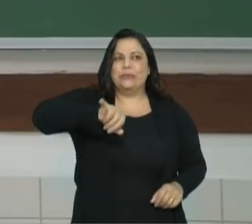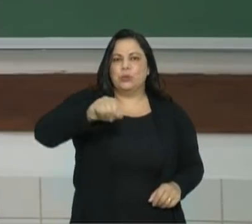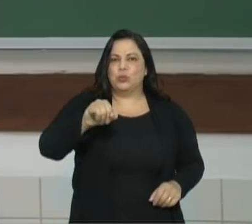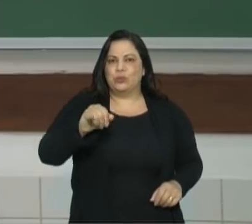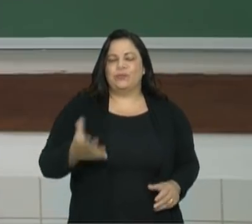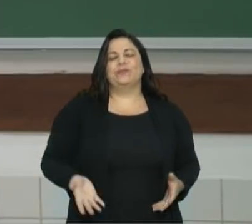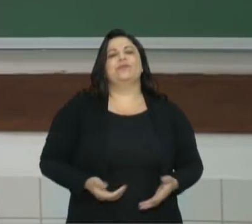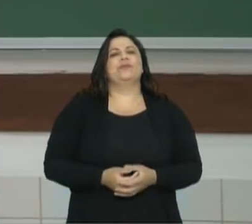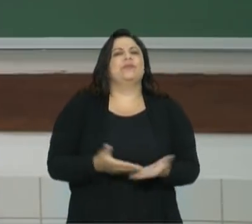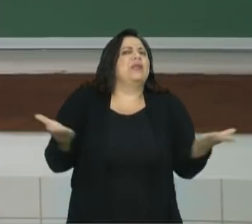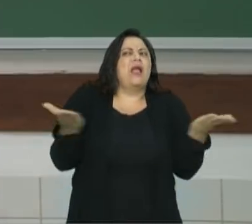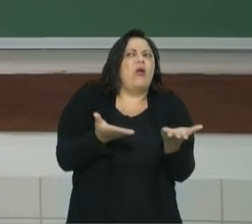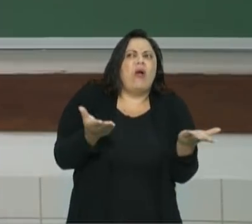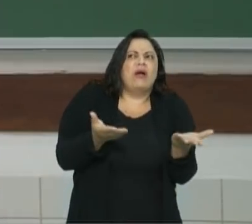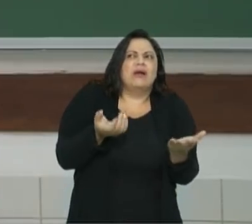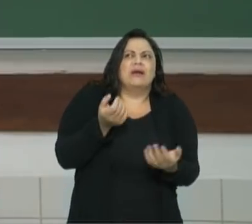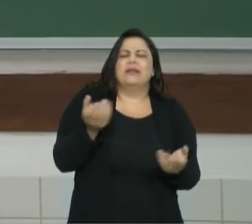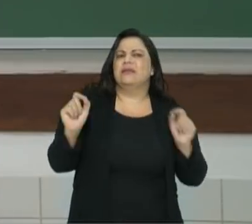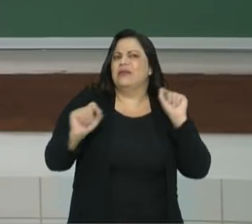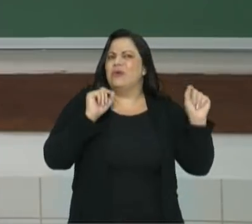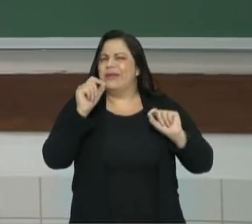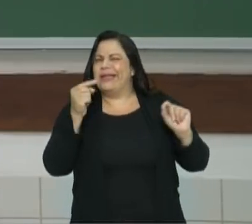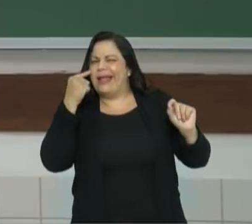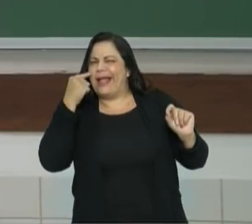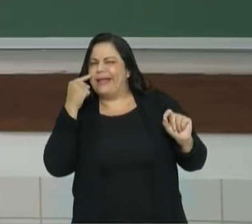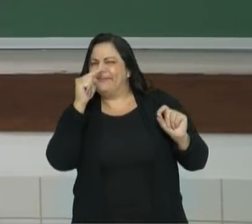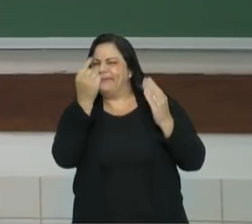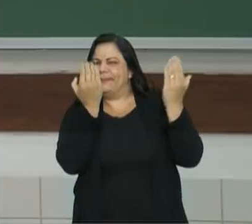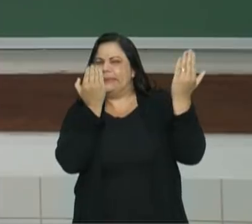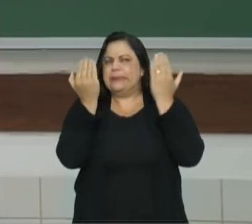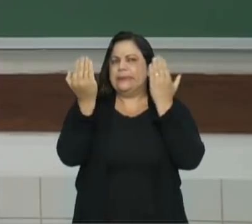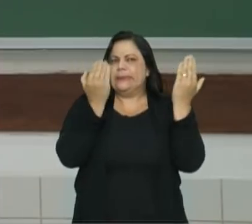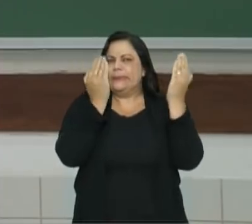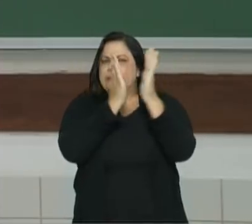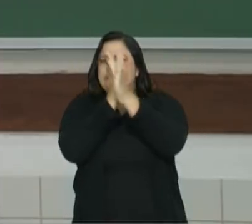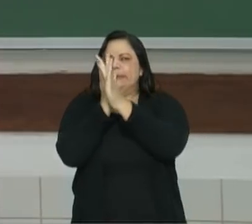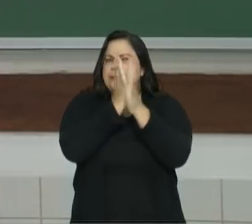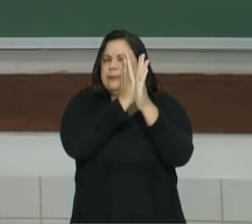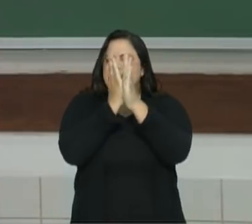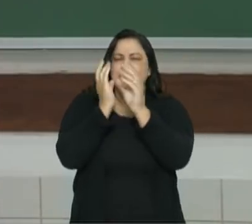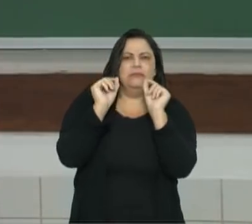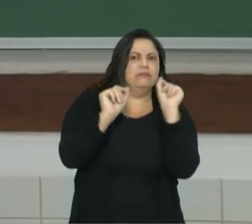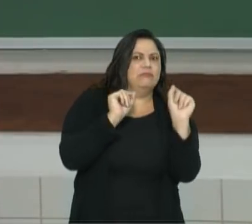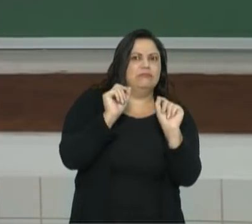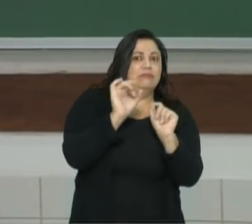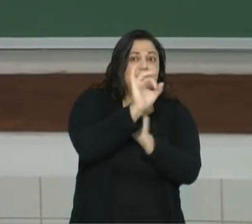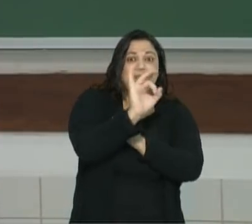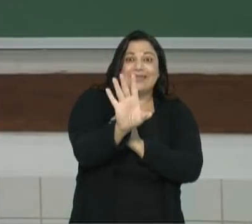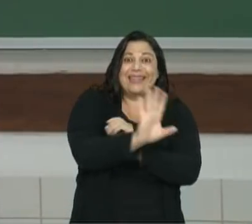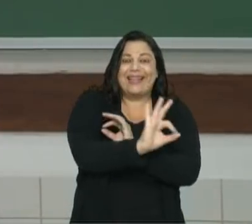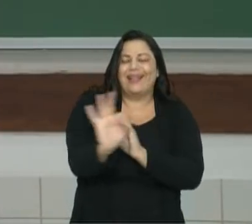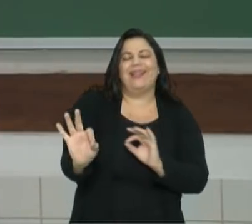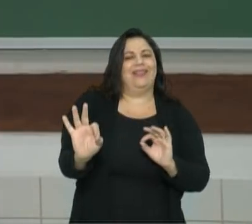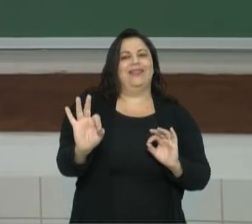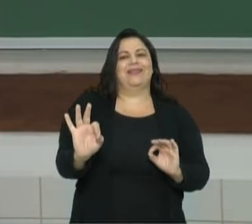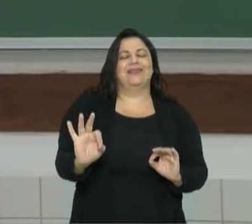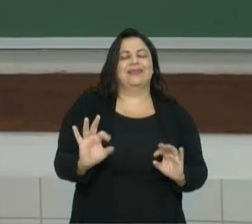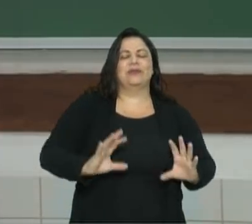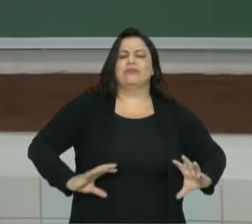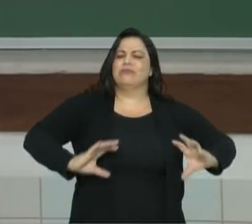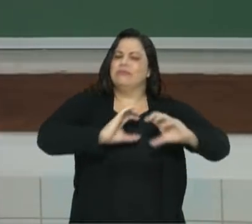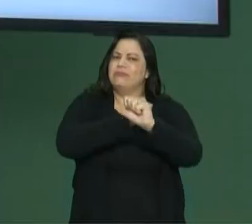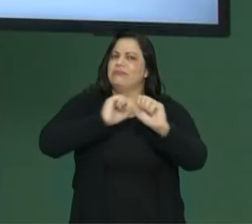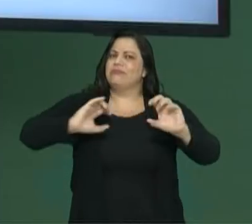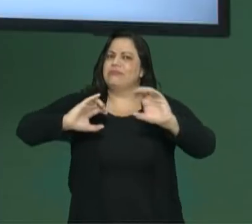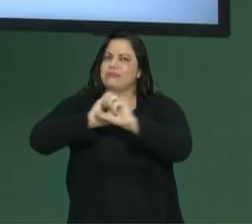pegadinha? Nenhuma, é só somar. Soma normal, aquela soma que você aprendeu lá na primeira série do ensino fundamental, certo? Só